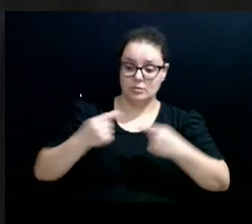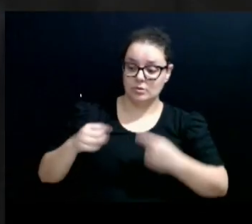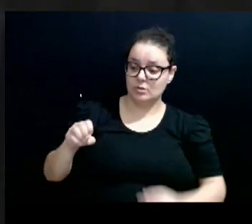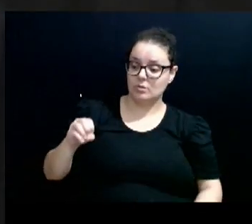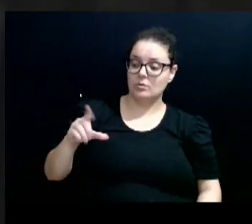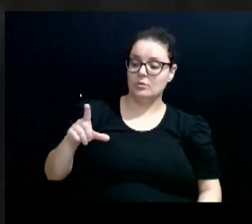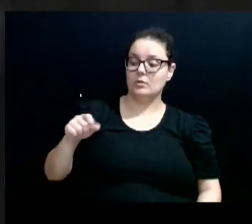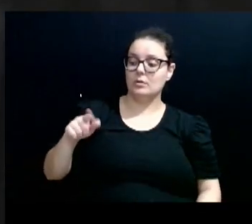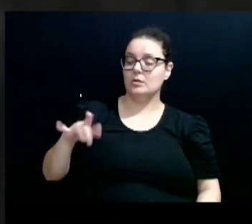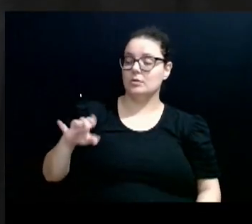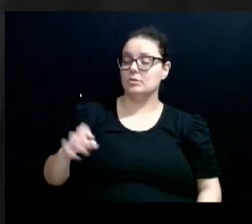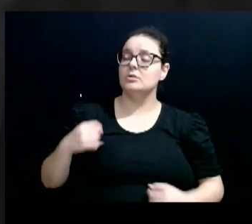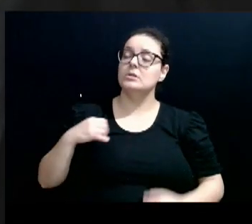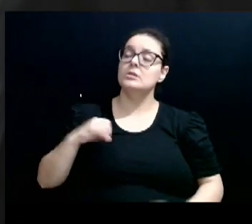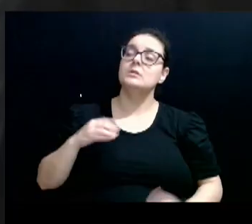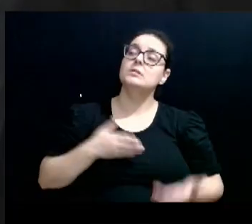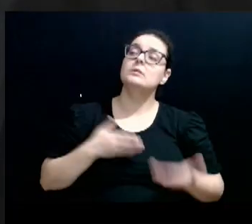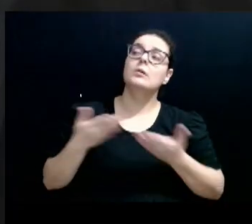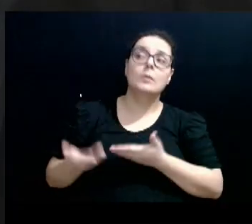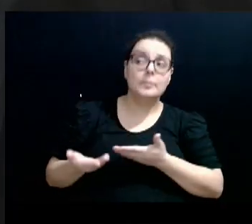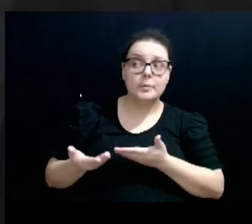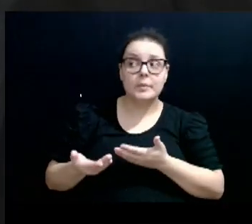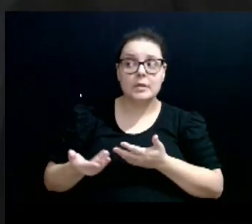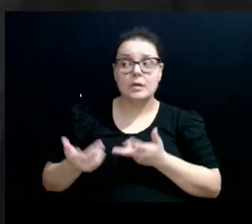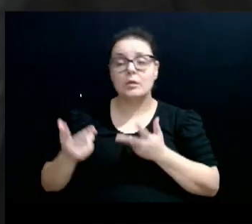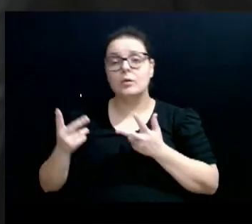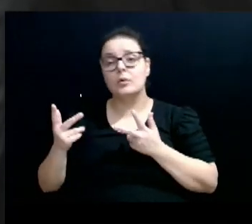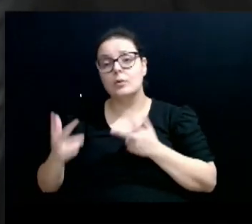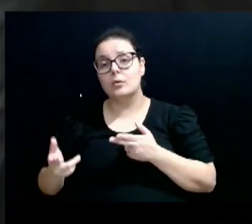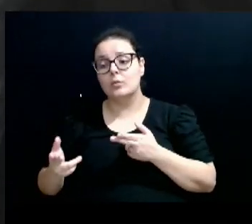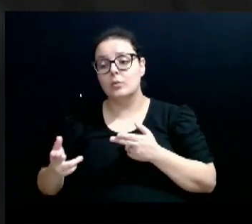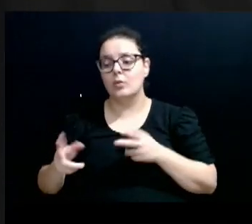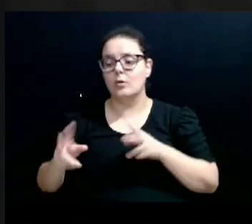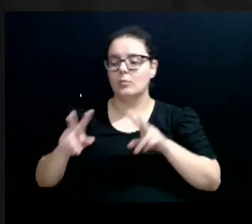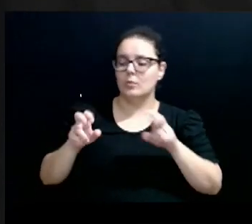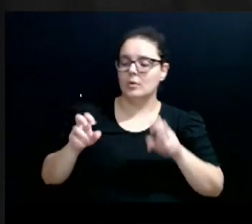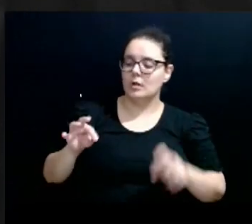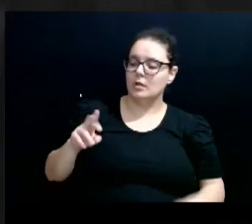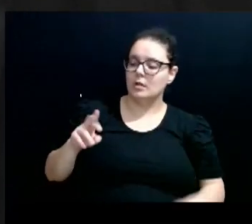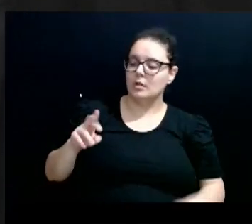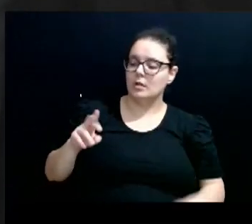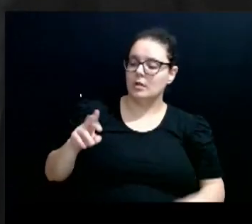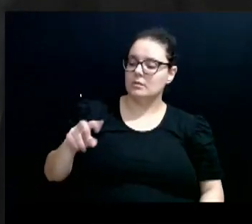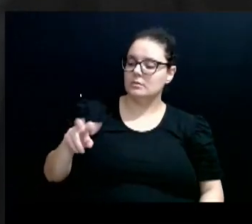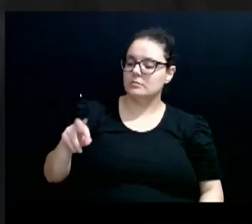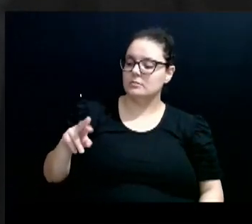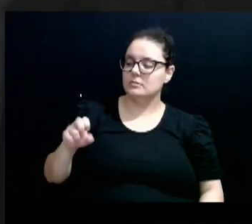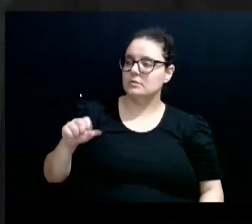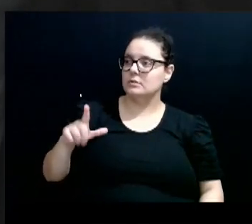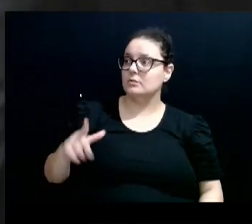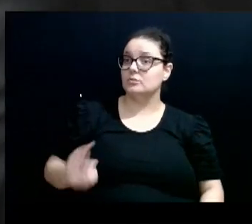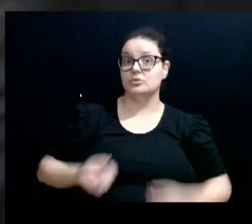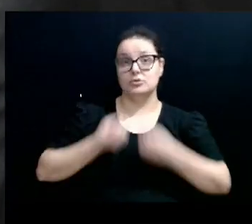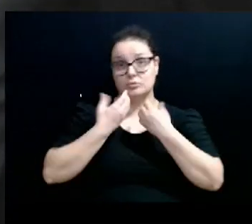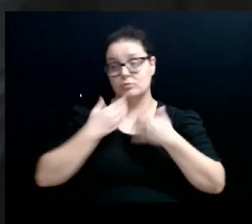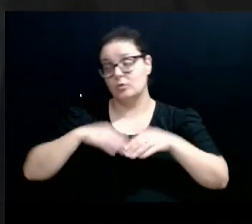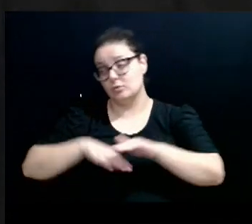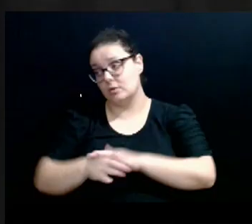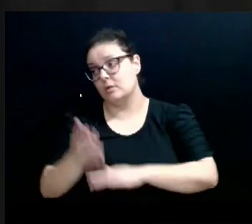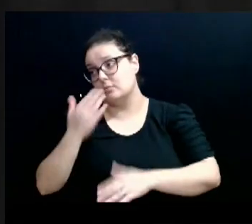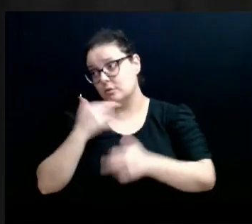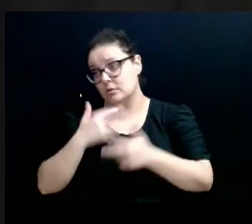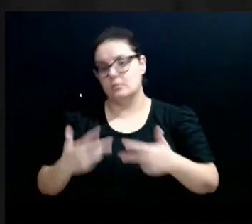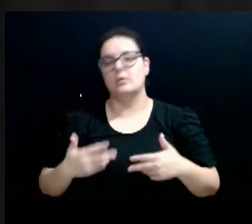apresentar como sendo um tema transversal de bons hábitos alimentares? Foi assim que